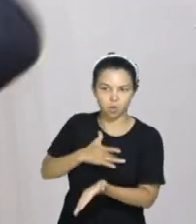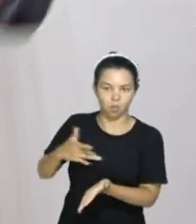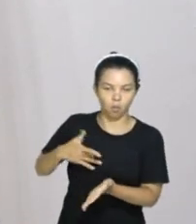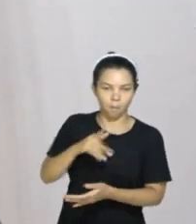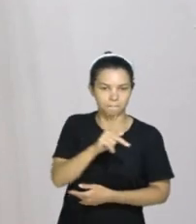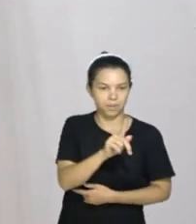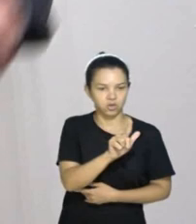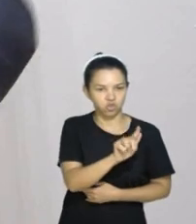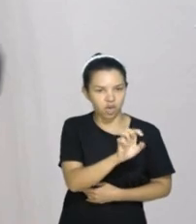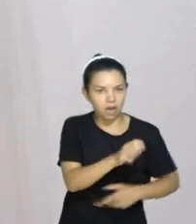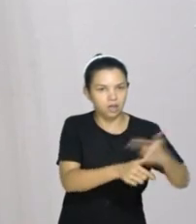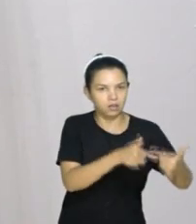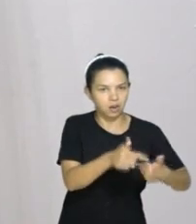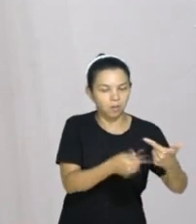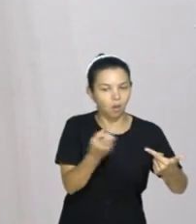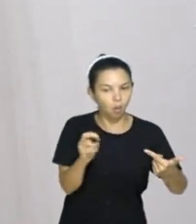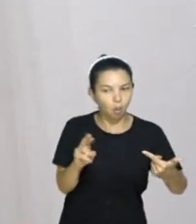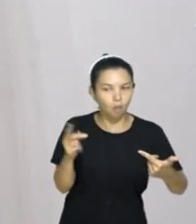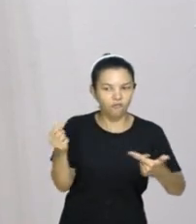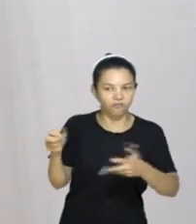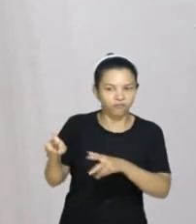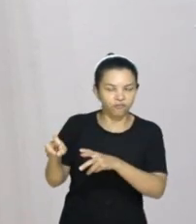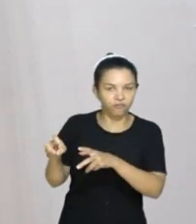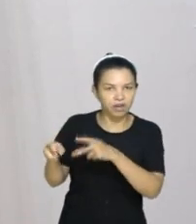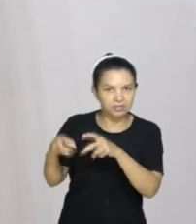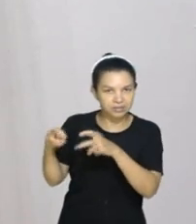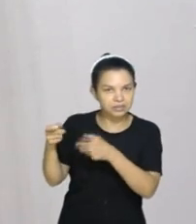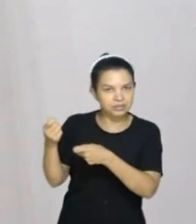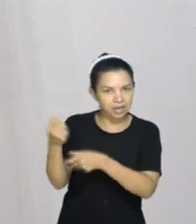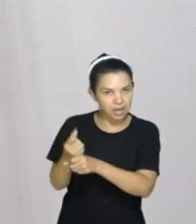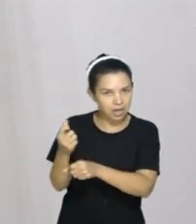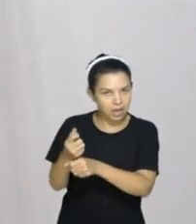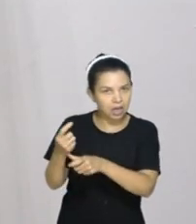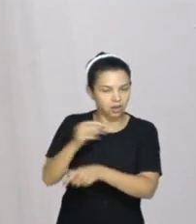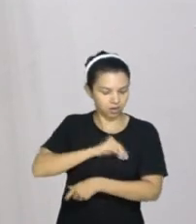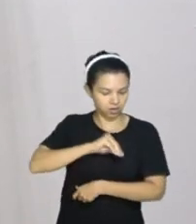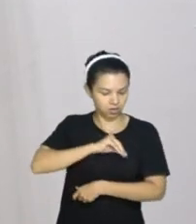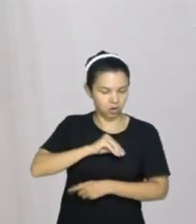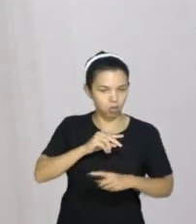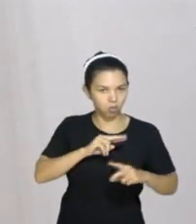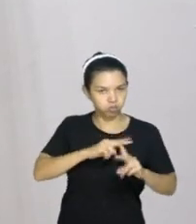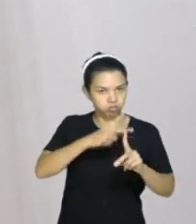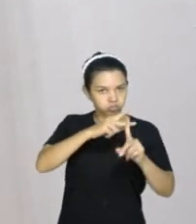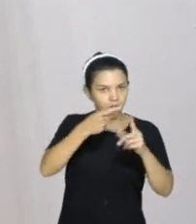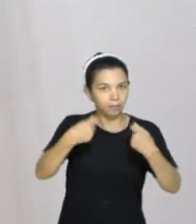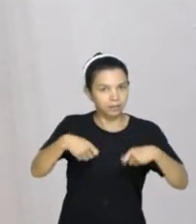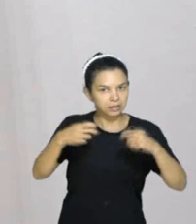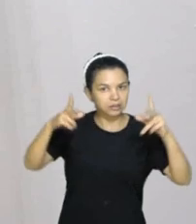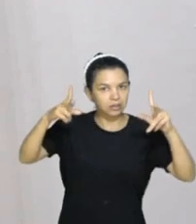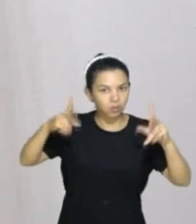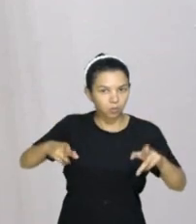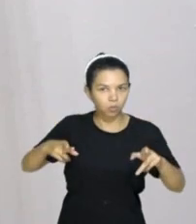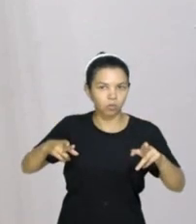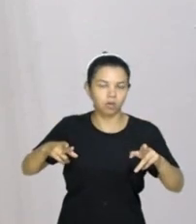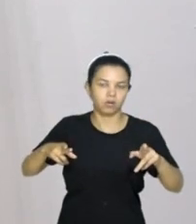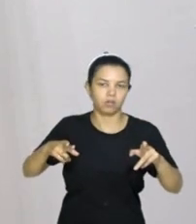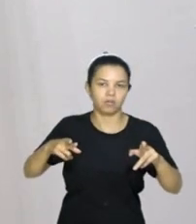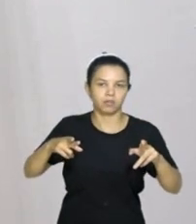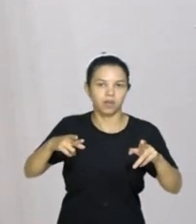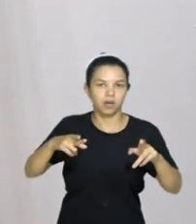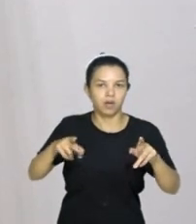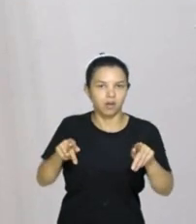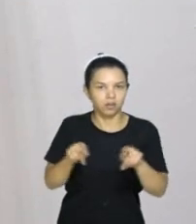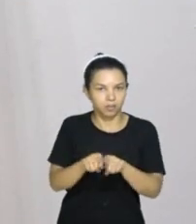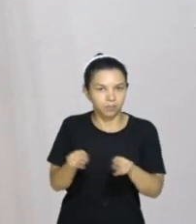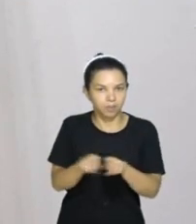se trabalha na Fazenda as gratificações tem que ser iguais até para evitar essa concorrência entre